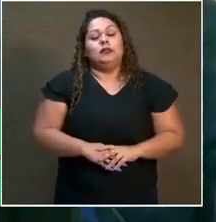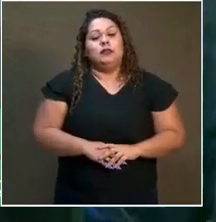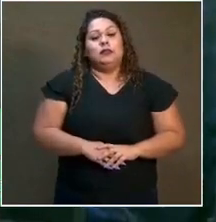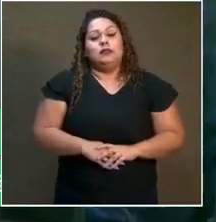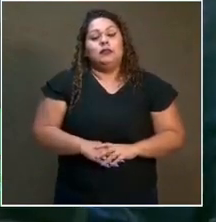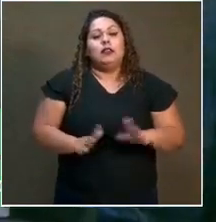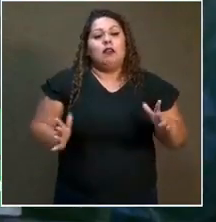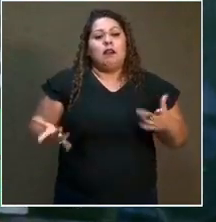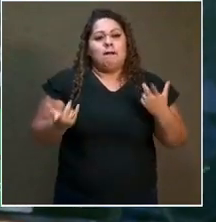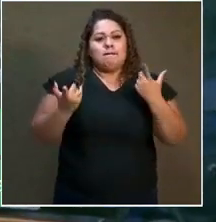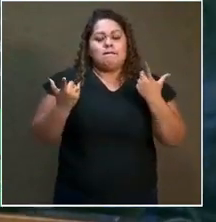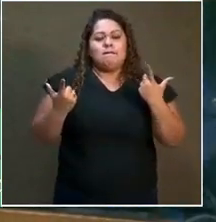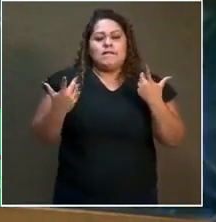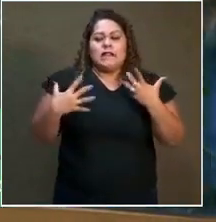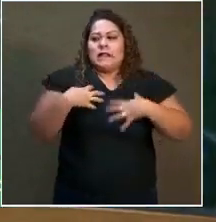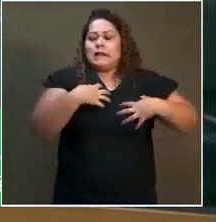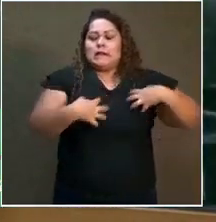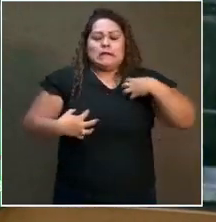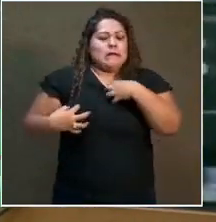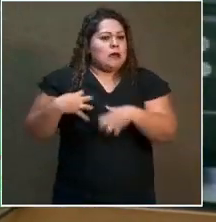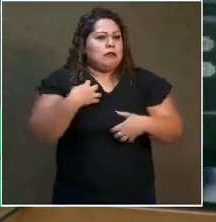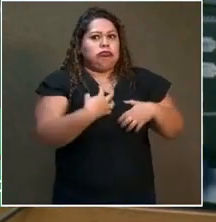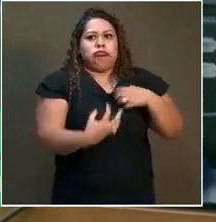a violenta emoção